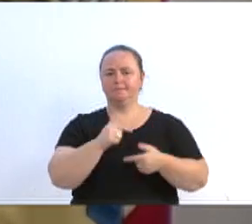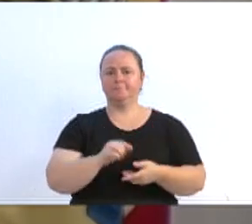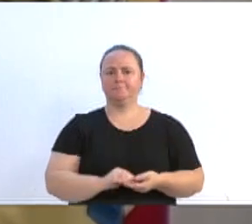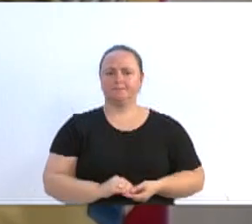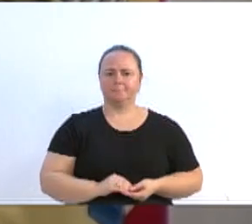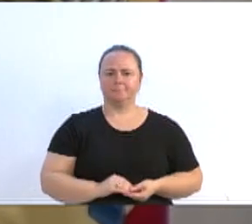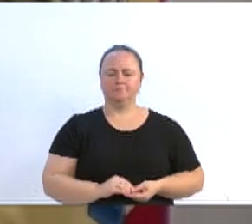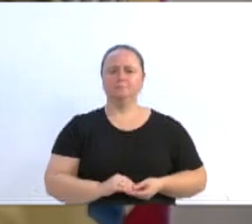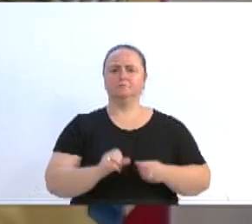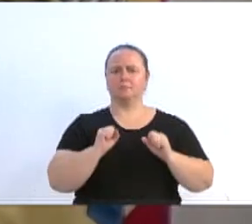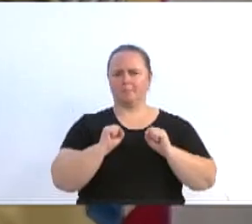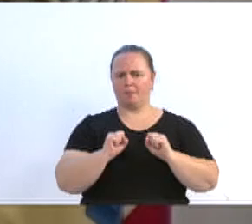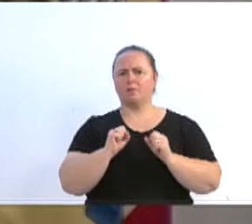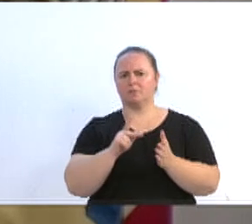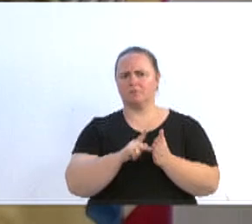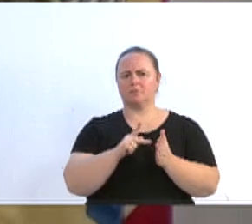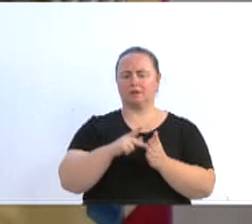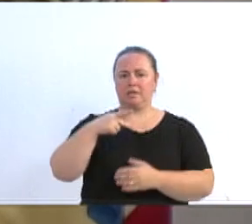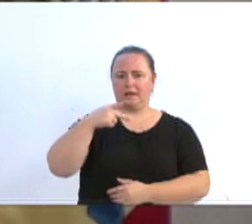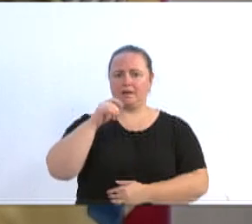um crescimento do PIB,